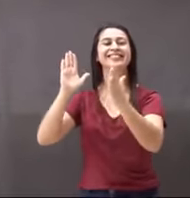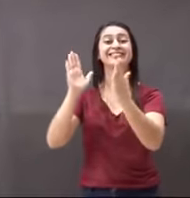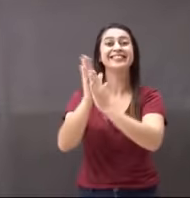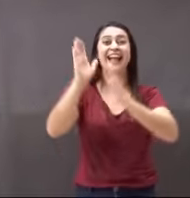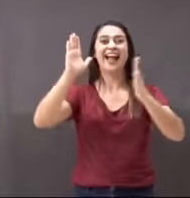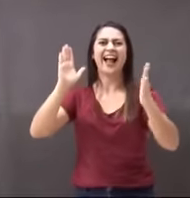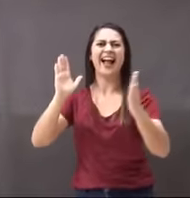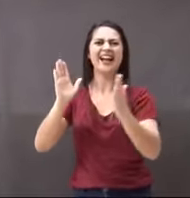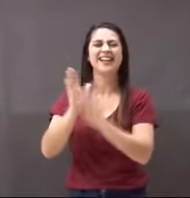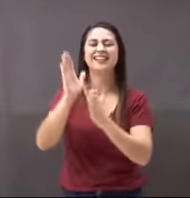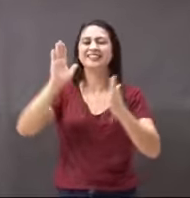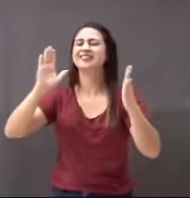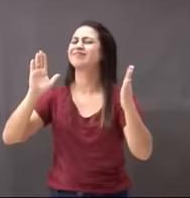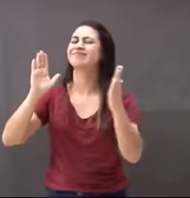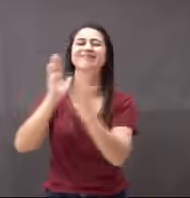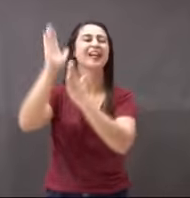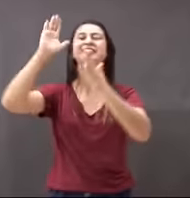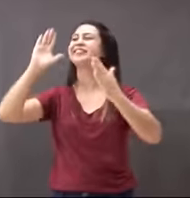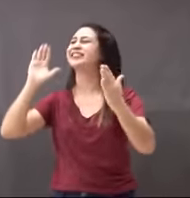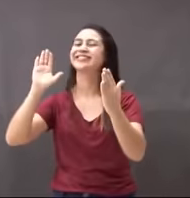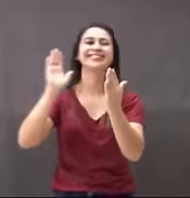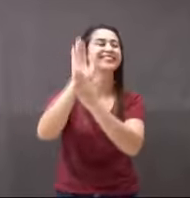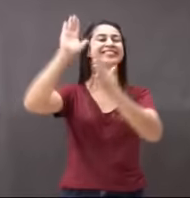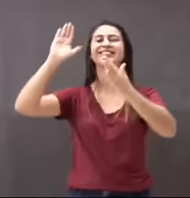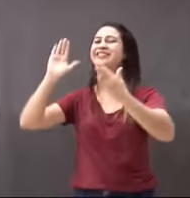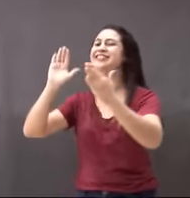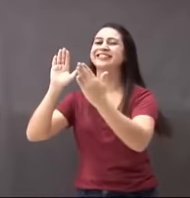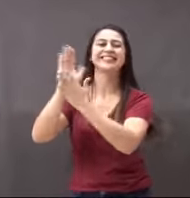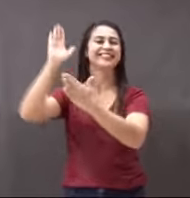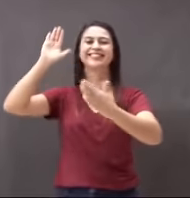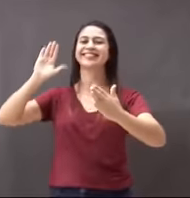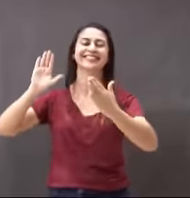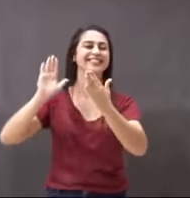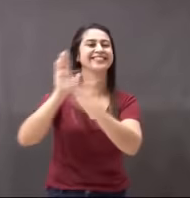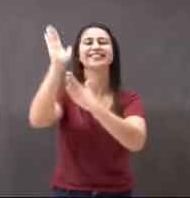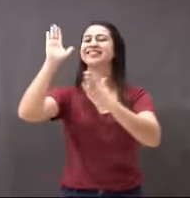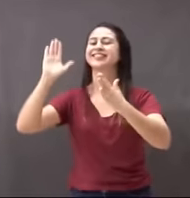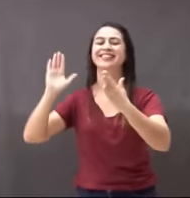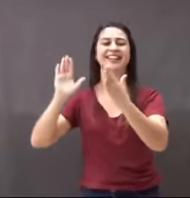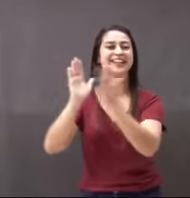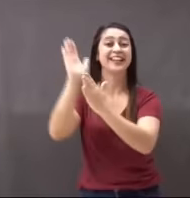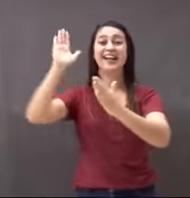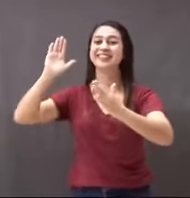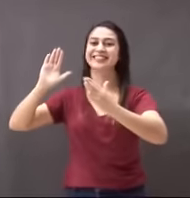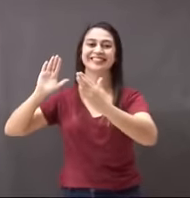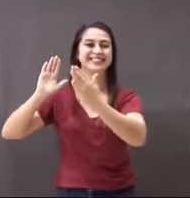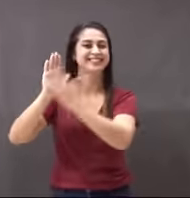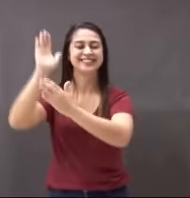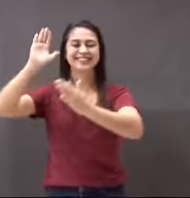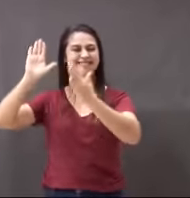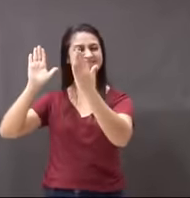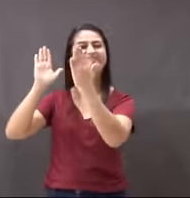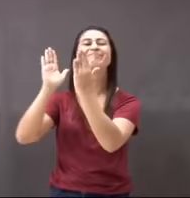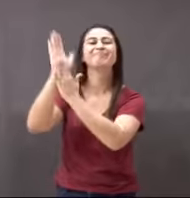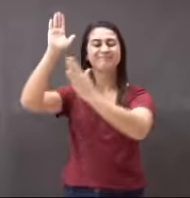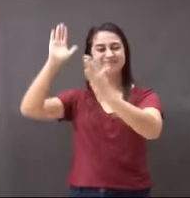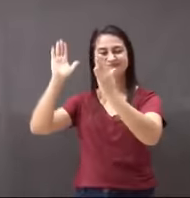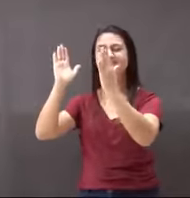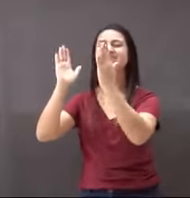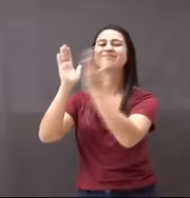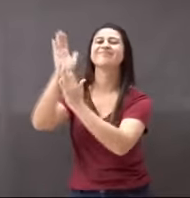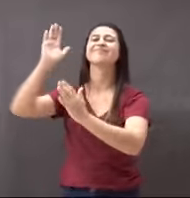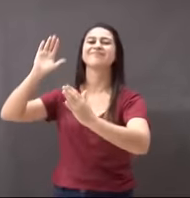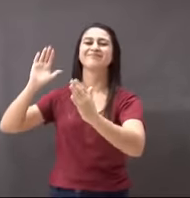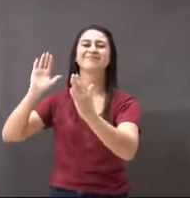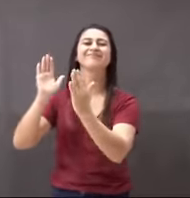chegou. Love, love, love, love, love, love, love, love,